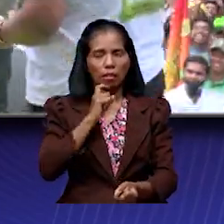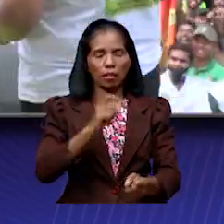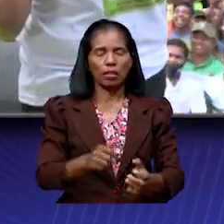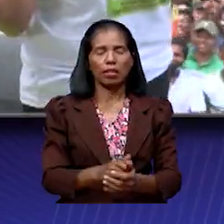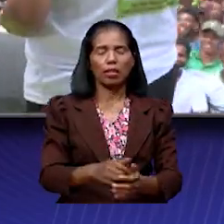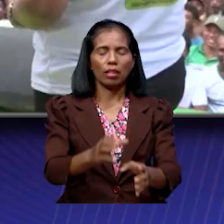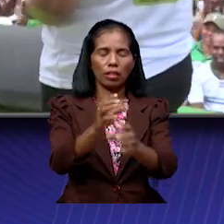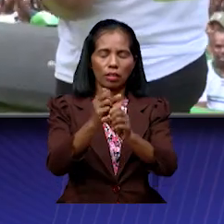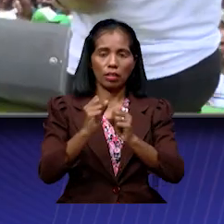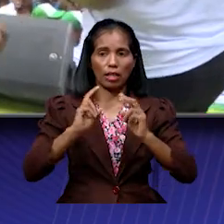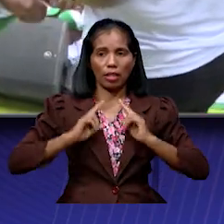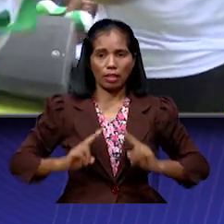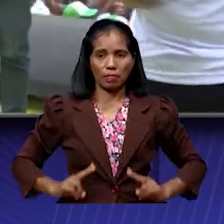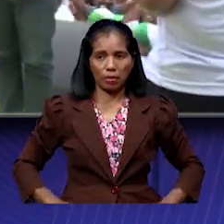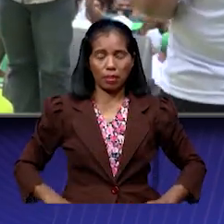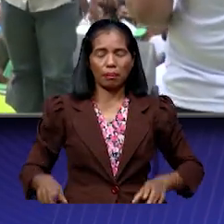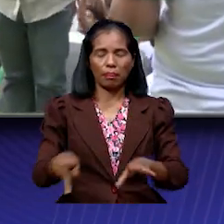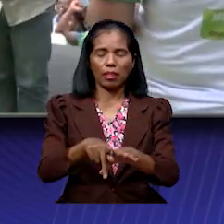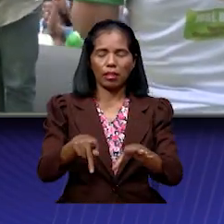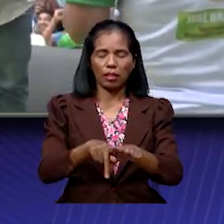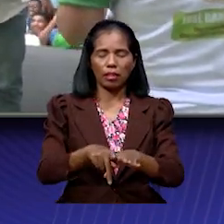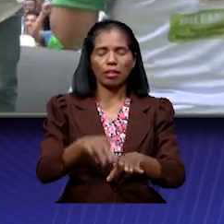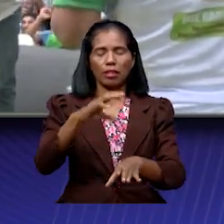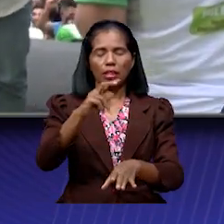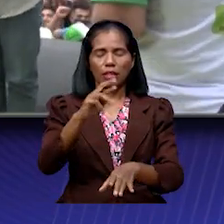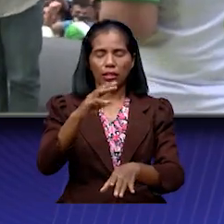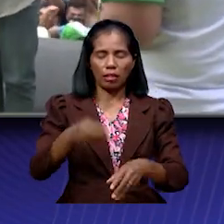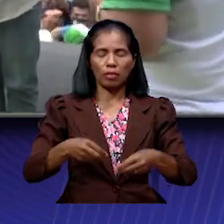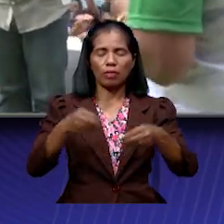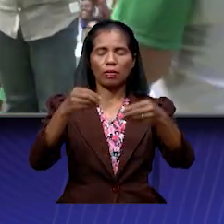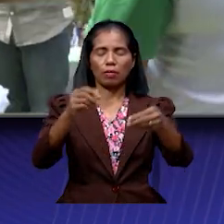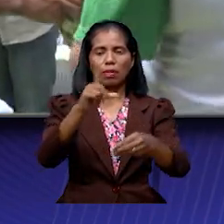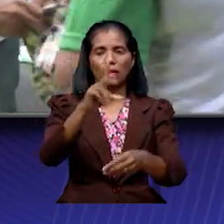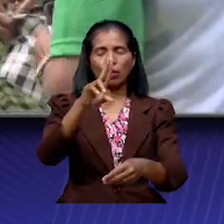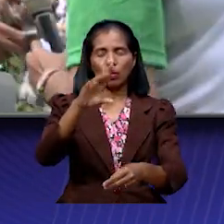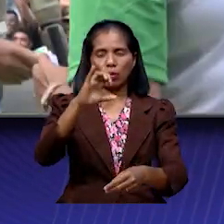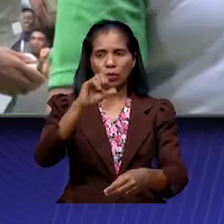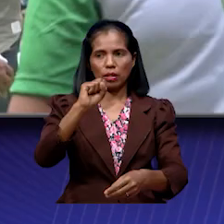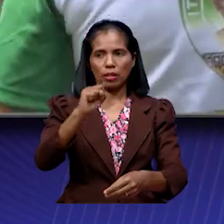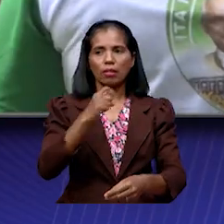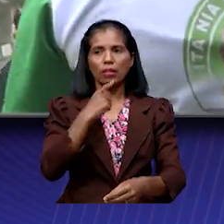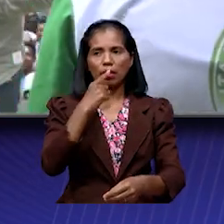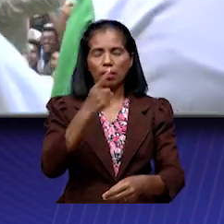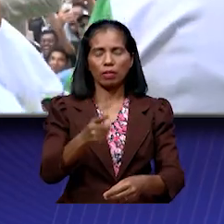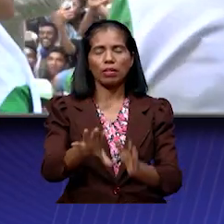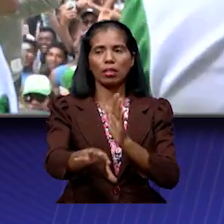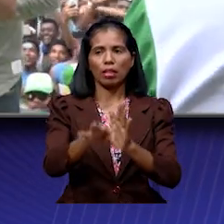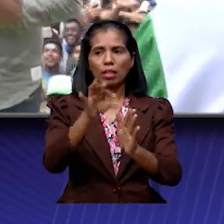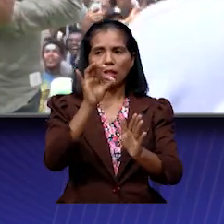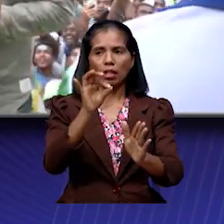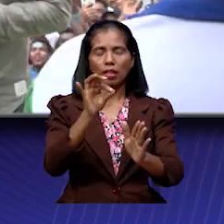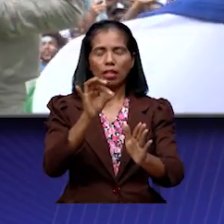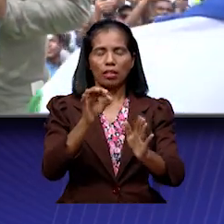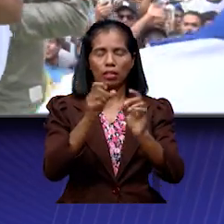camisola partido CNRT, hodi foha tais ba Luiz Tillmann. Campanha eleitoral ne retan observação Rusi